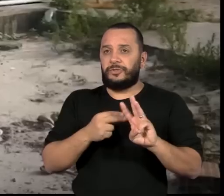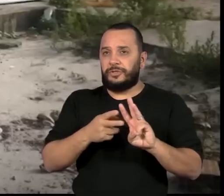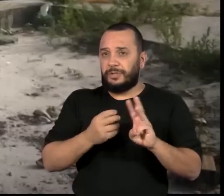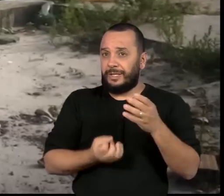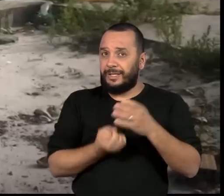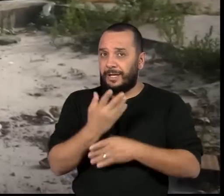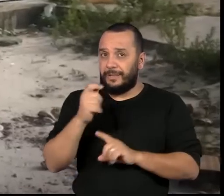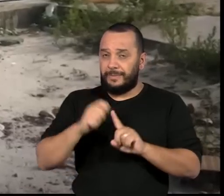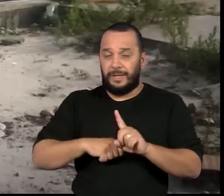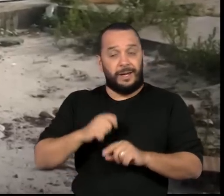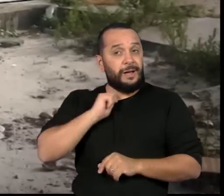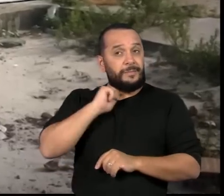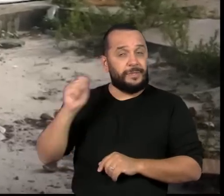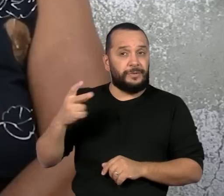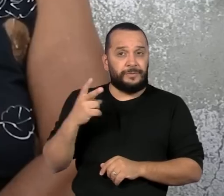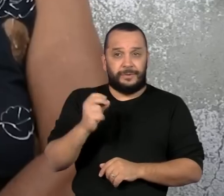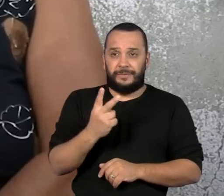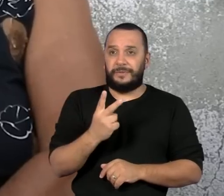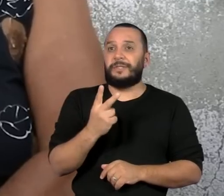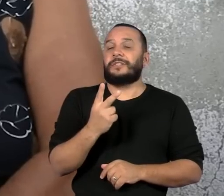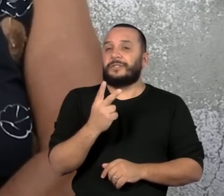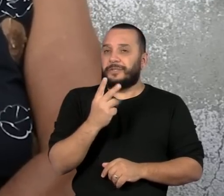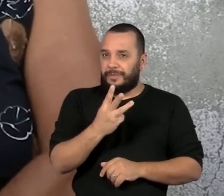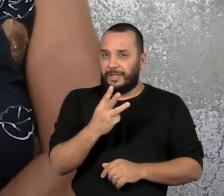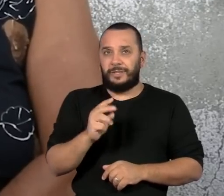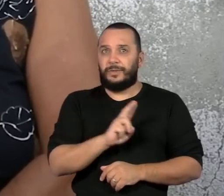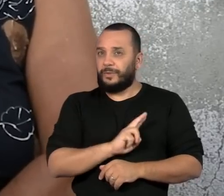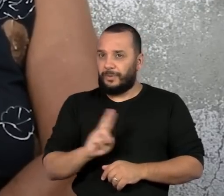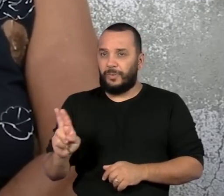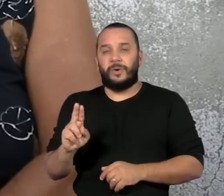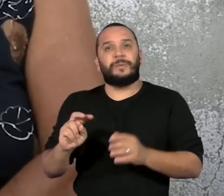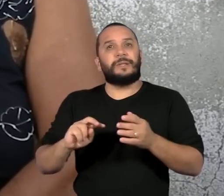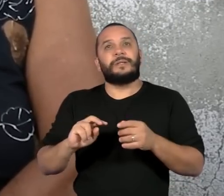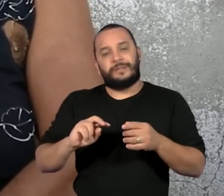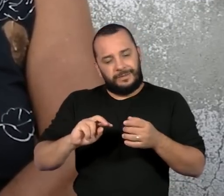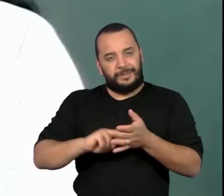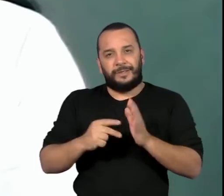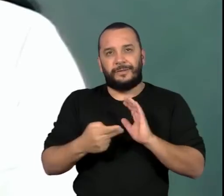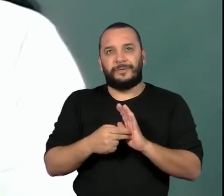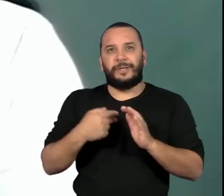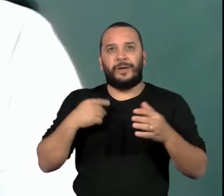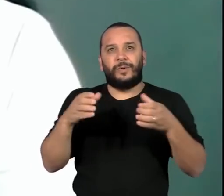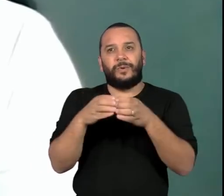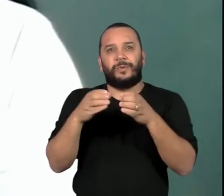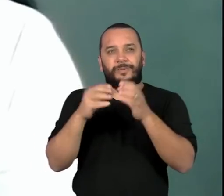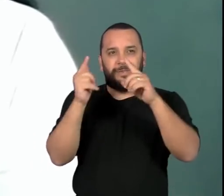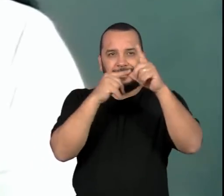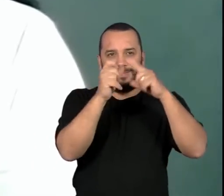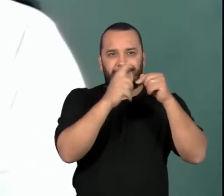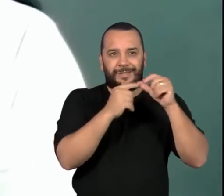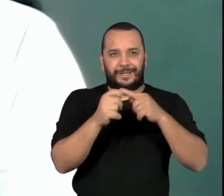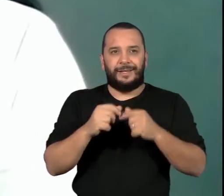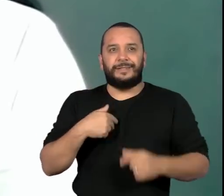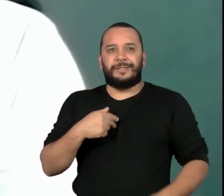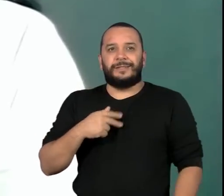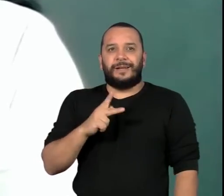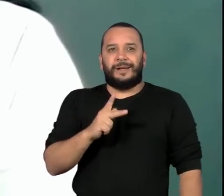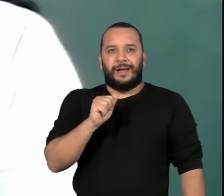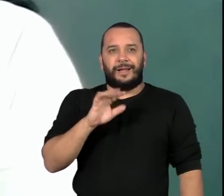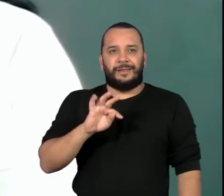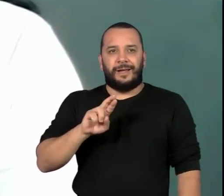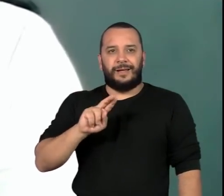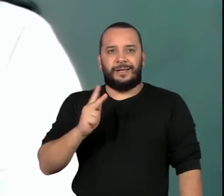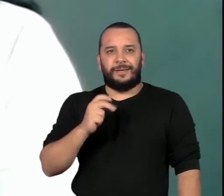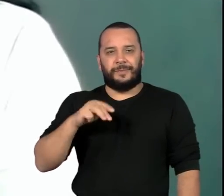2023. O nome significa constelação, conjunto de estrelas. Eu acho que a rede ela vem muito nesse sentido de